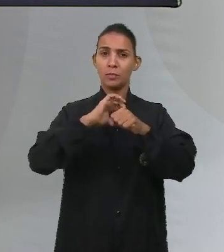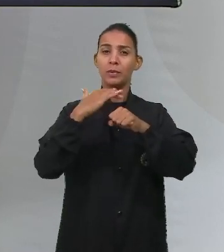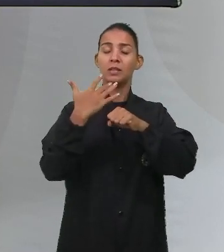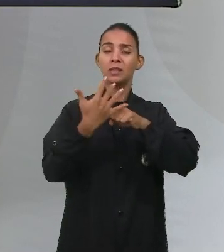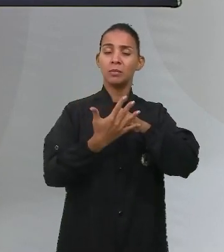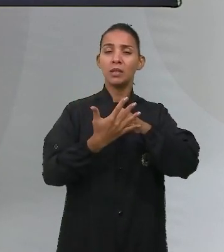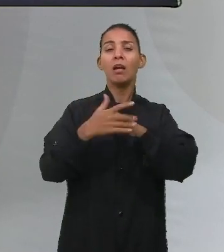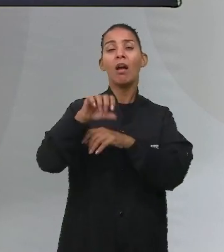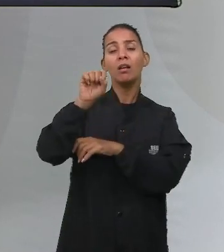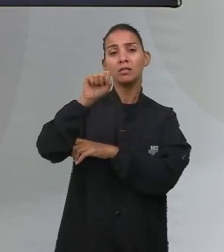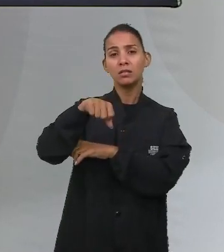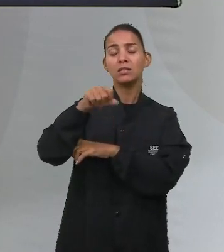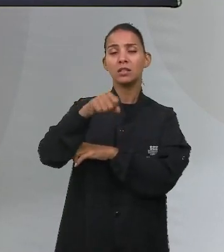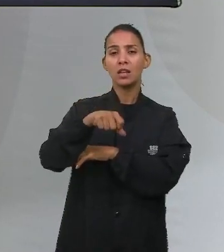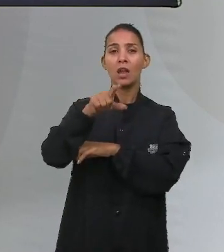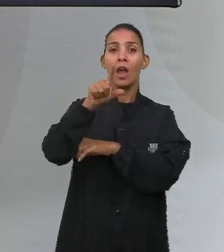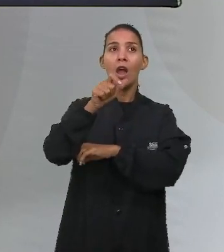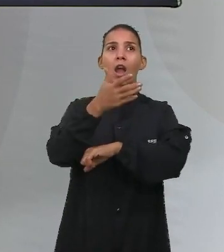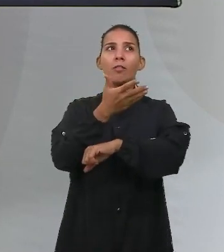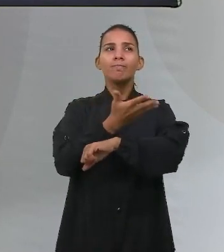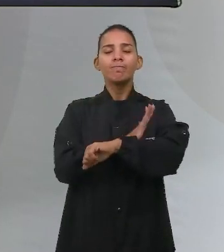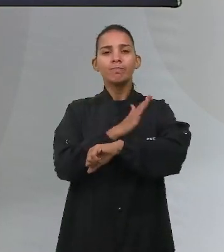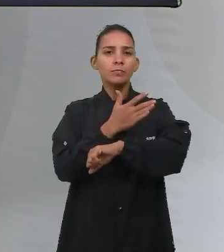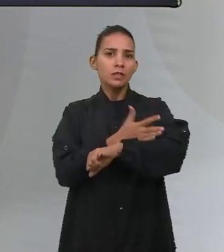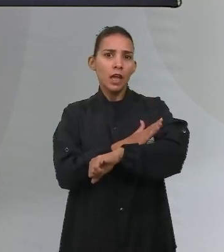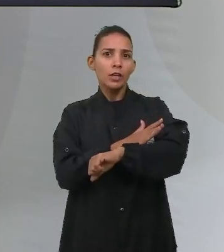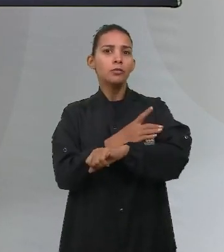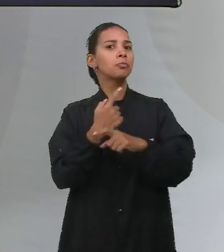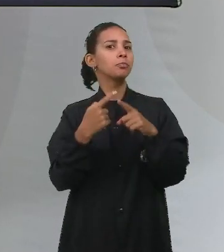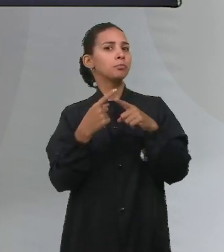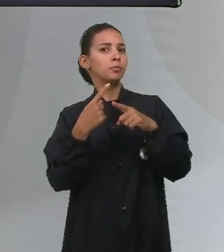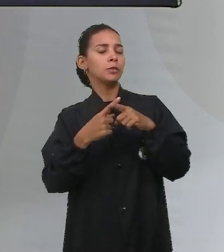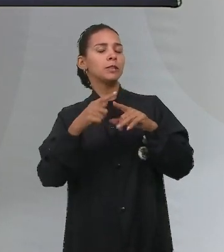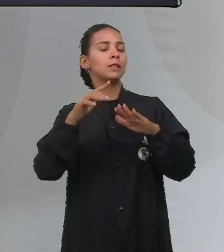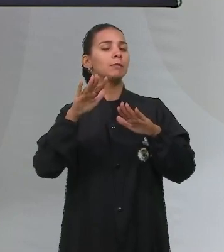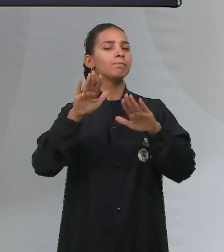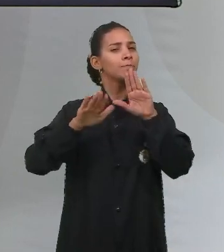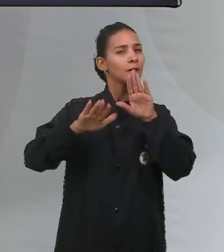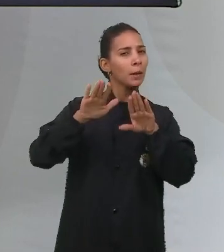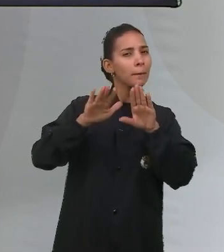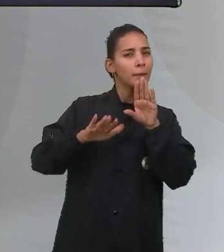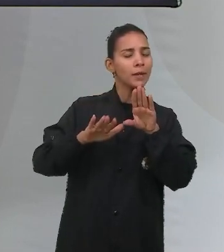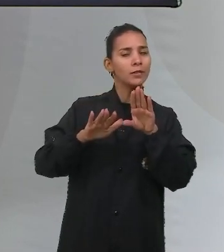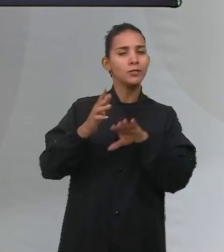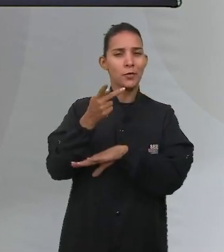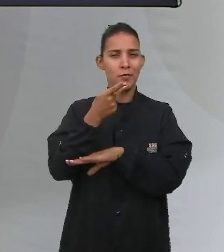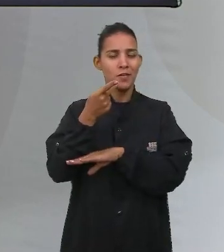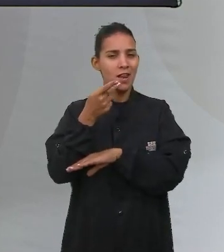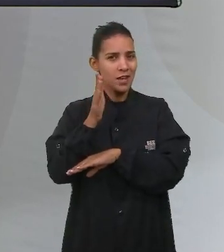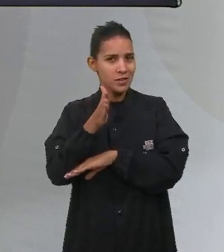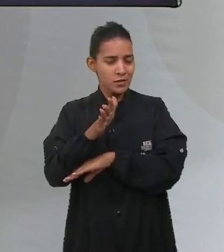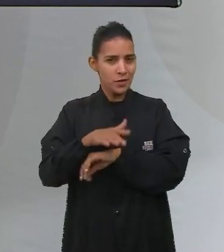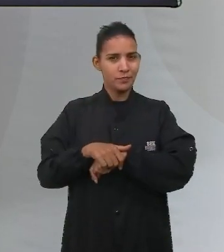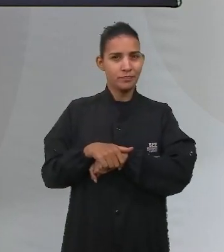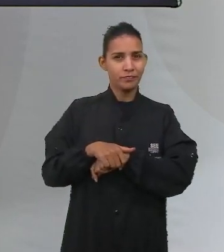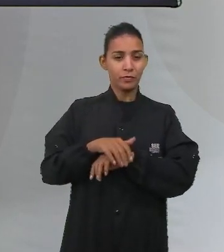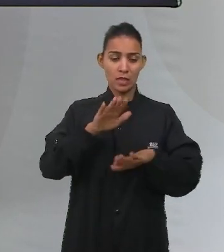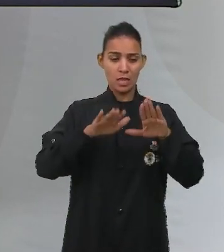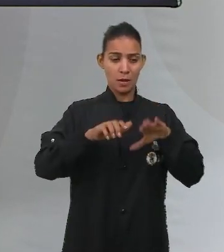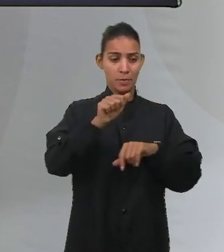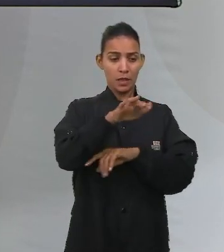acabou sendo um teste, porque dependendo, como eu acabei de dizer, da área de atuação do profissional,